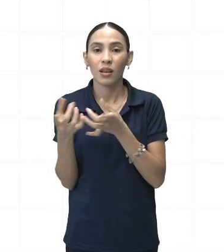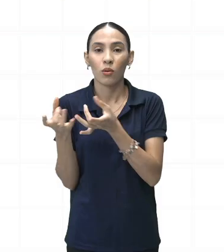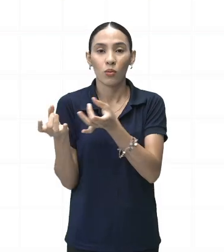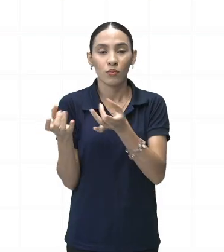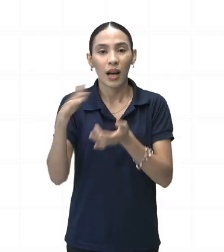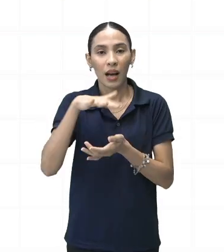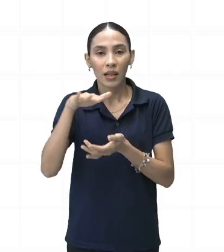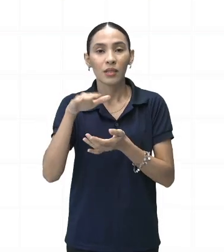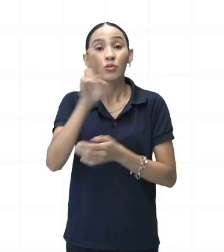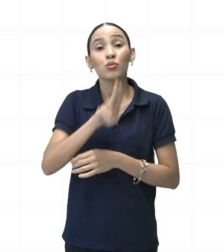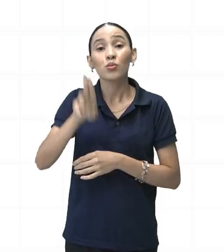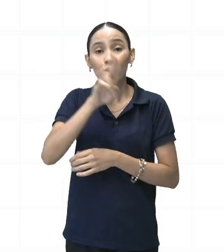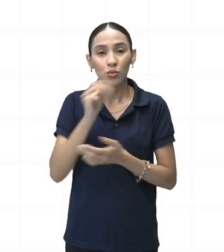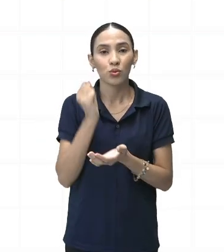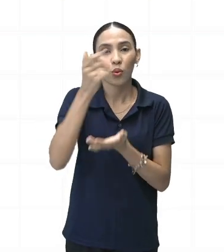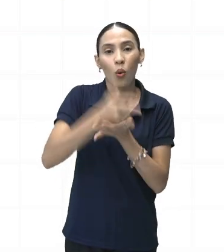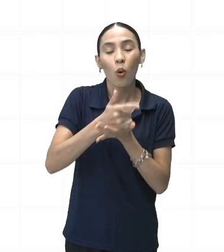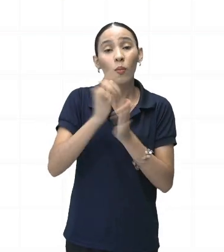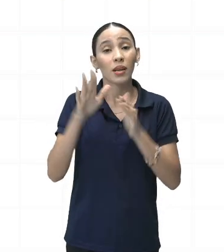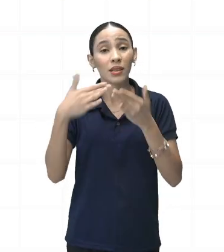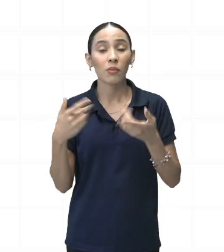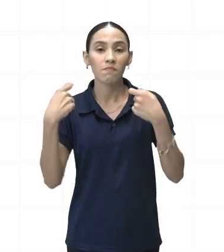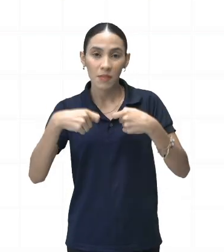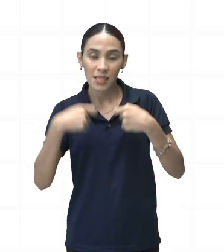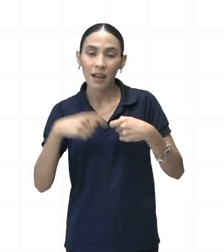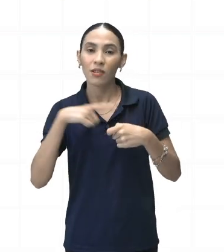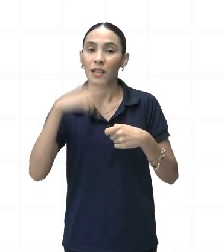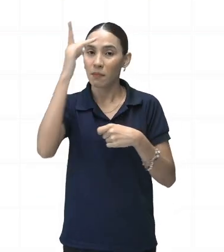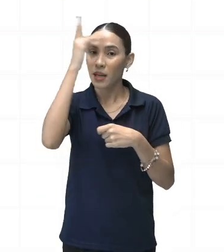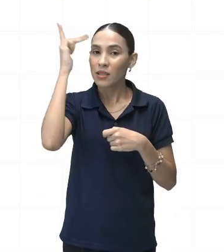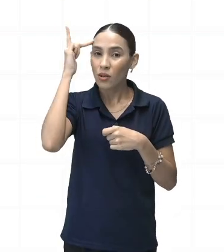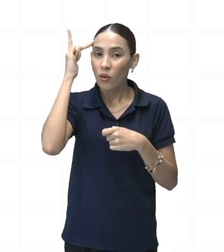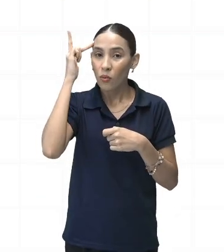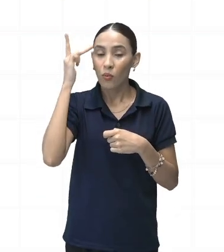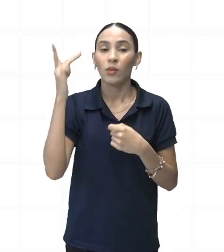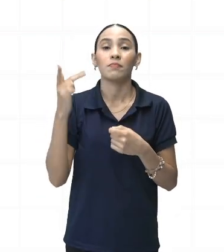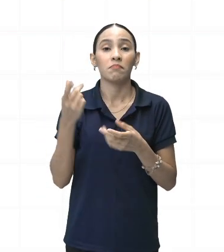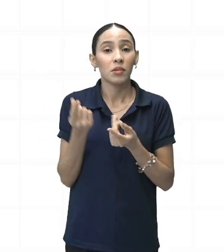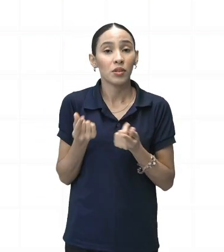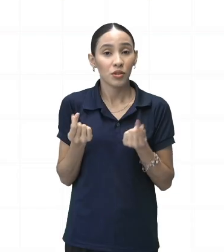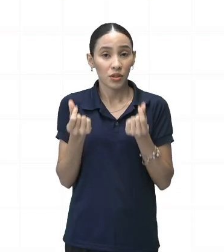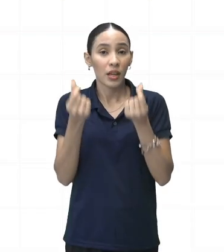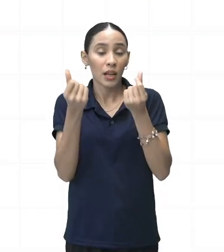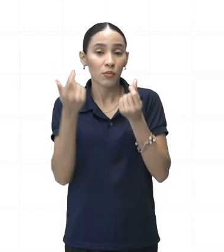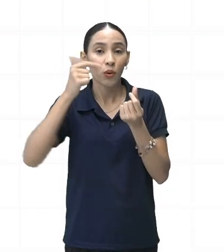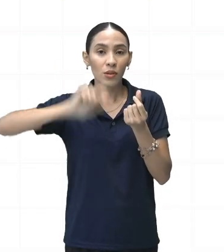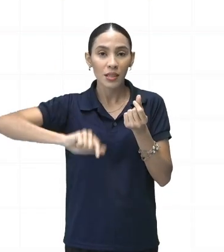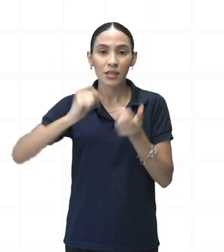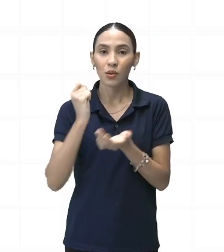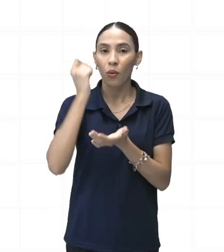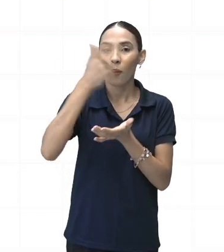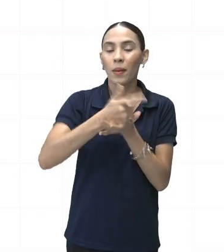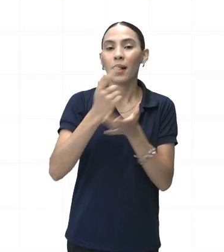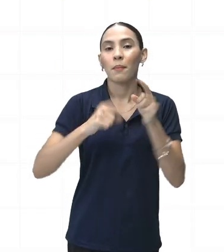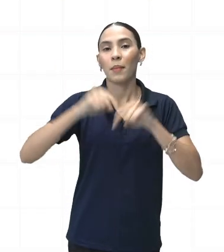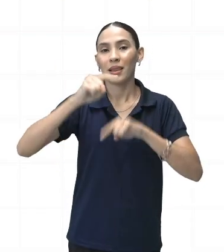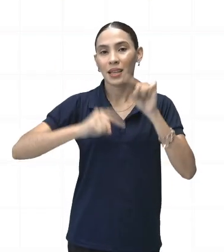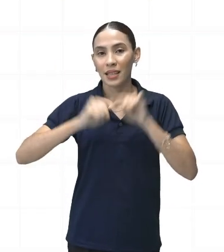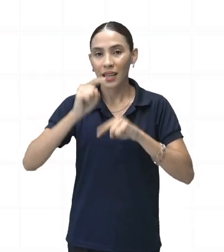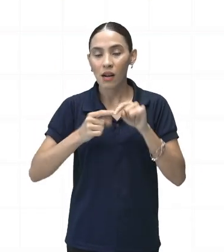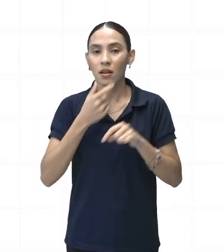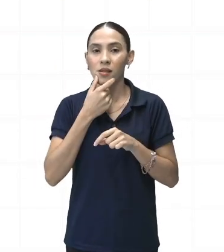mercado consumidor. Logo, né, eles precisavam ter pessoas que ganhassem seu dinheiro para poder comprar os